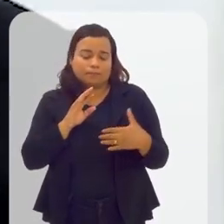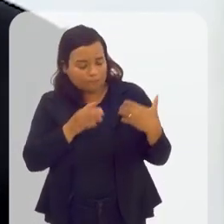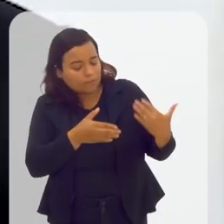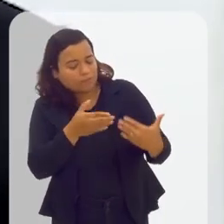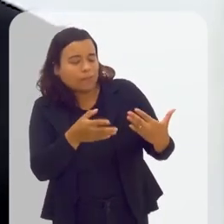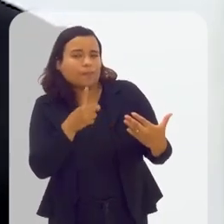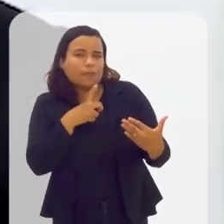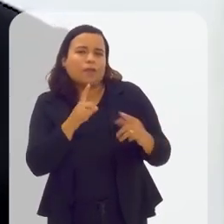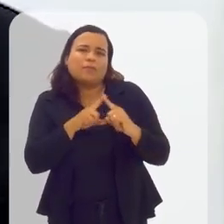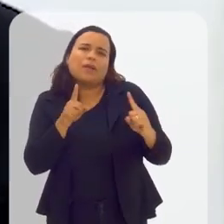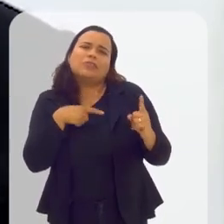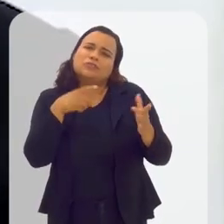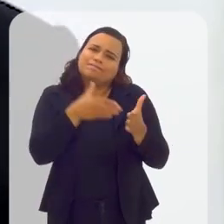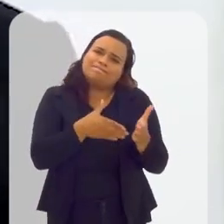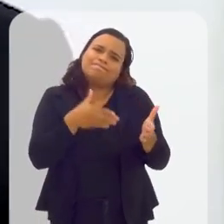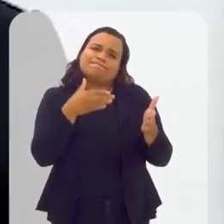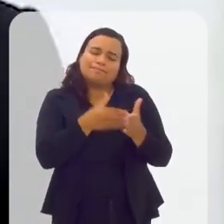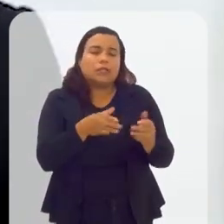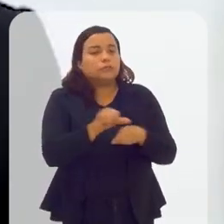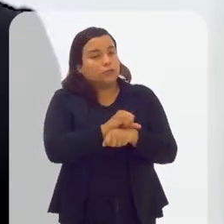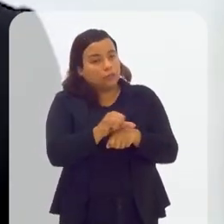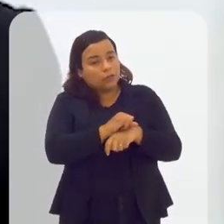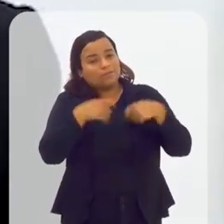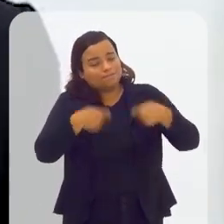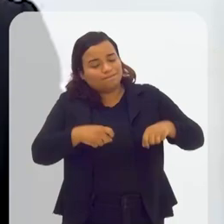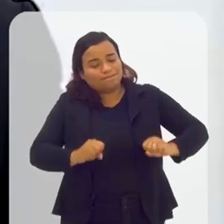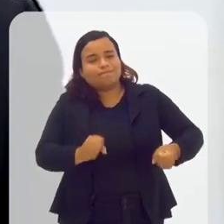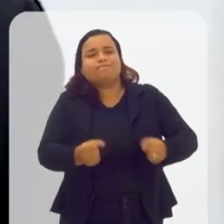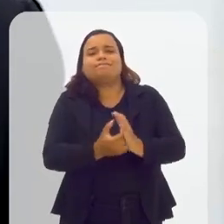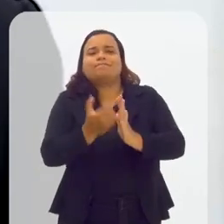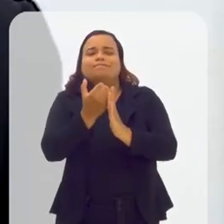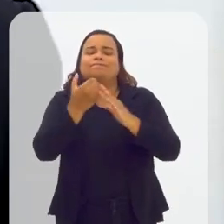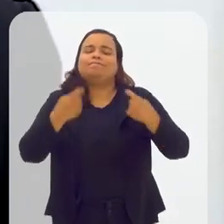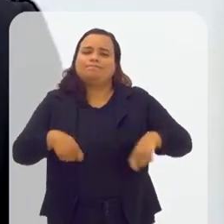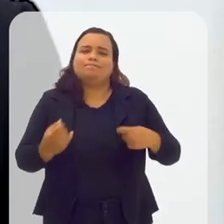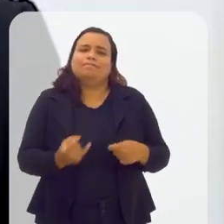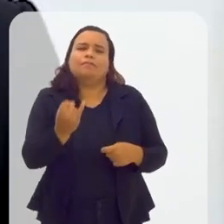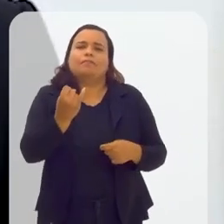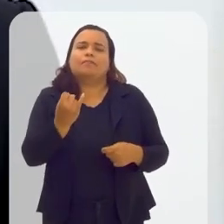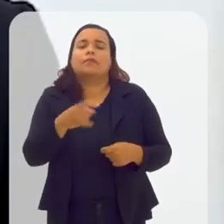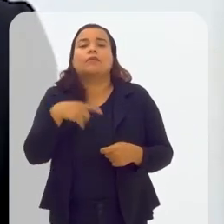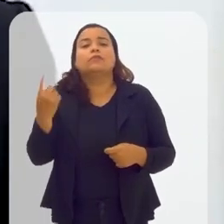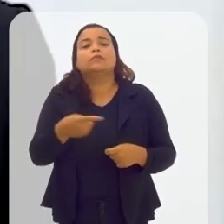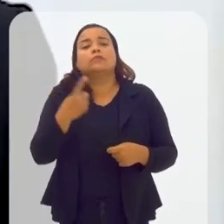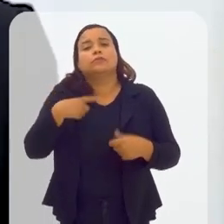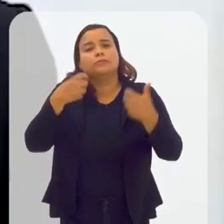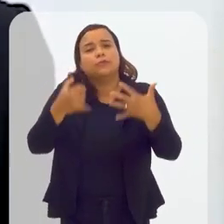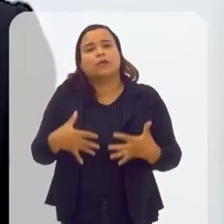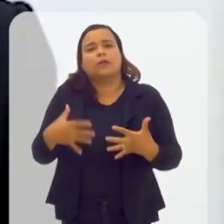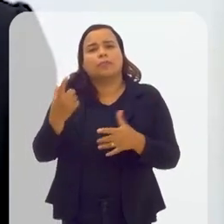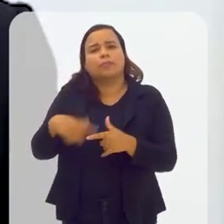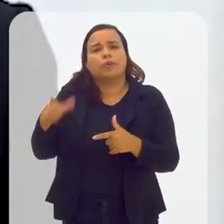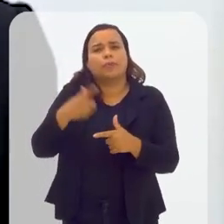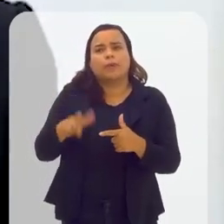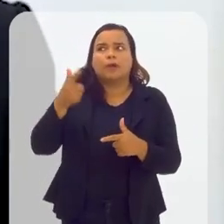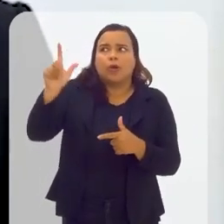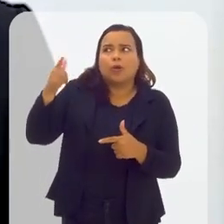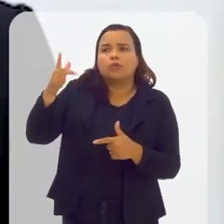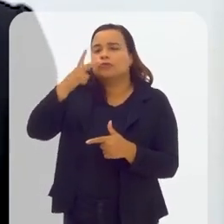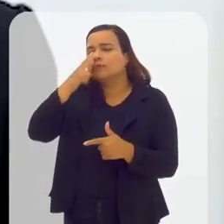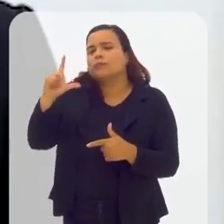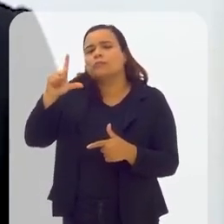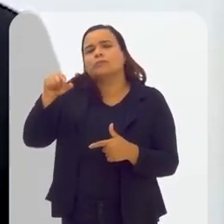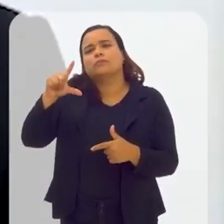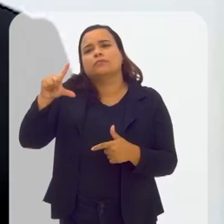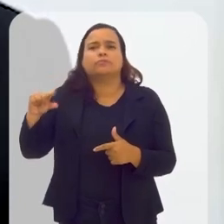está andando, mas ele tem uma importância estratégica muito grande, eu diria que os outros problemas